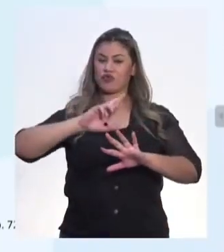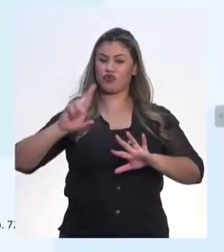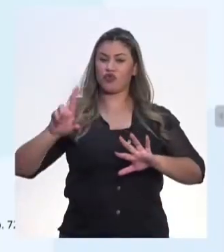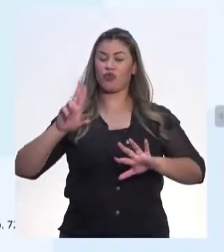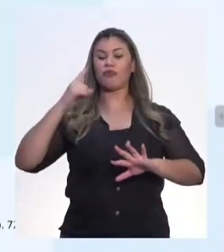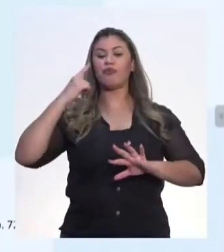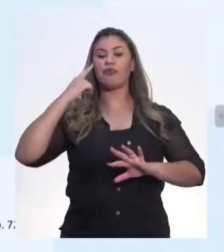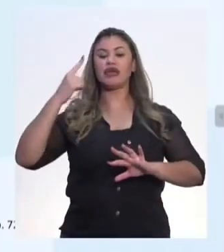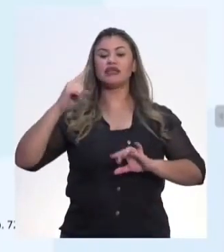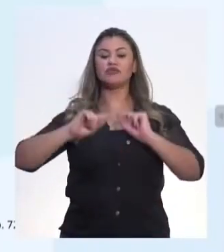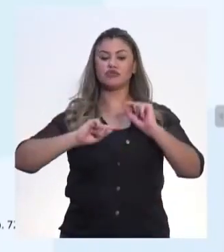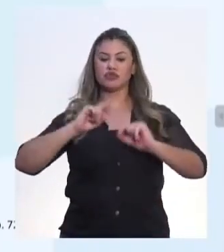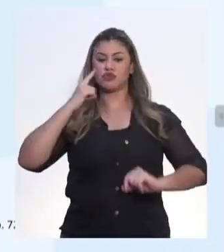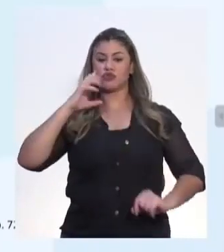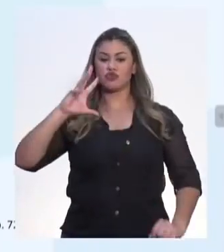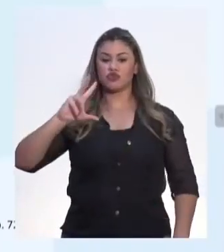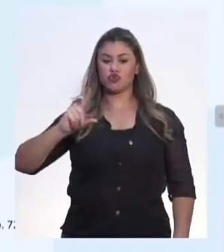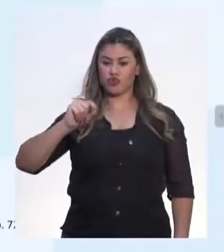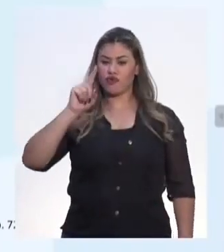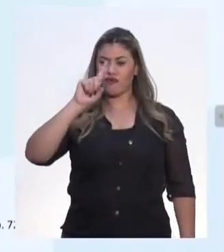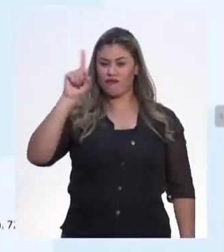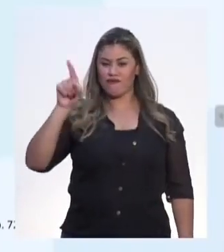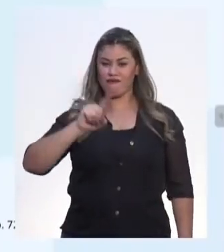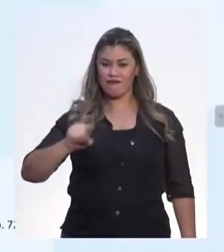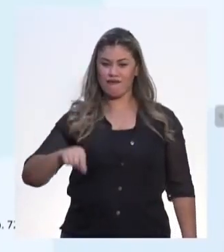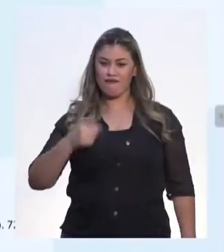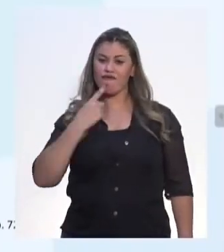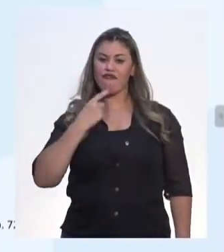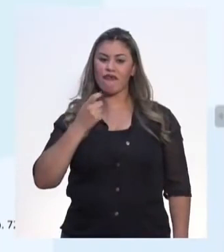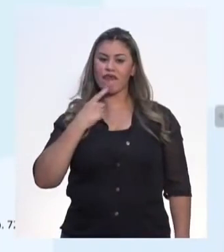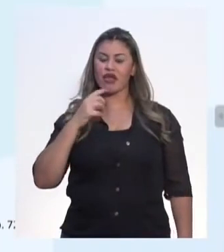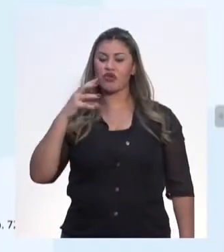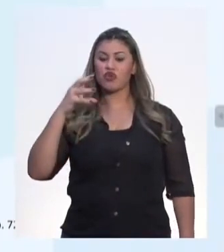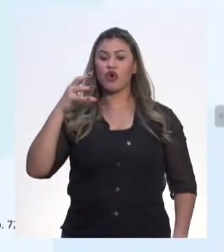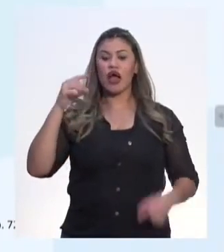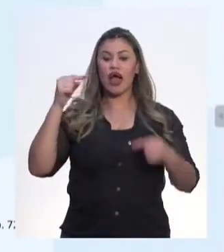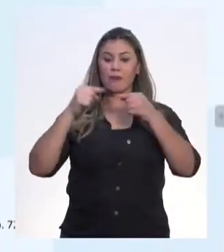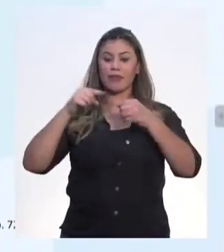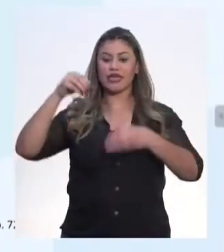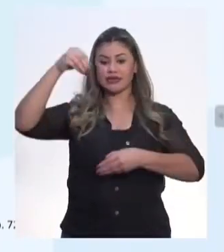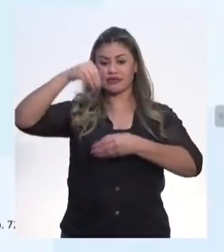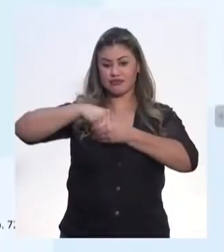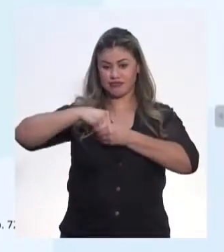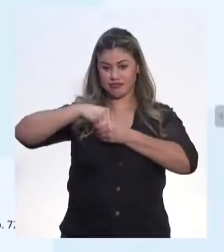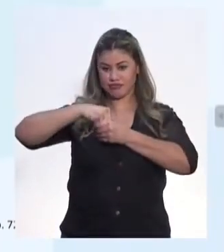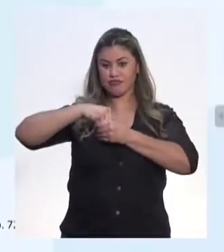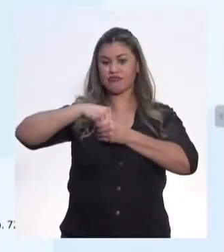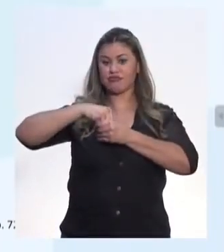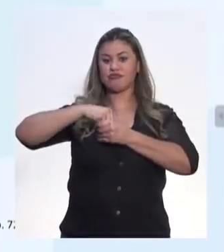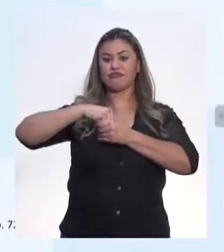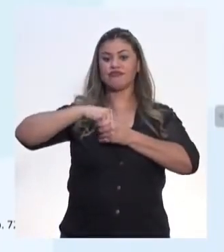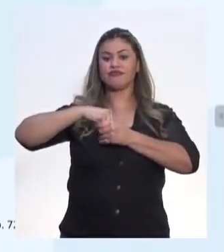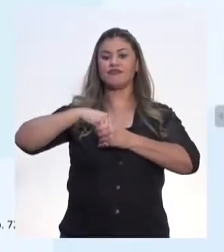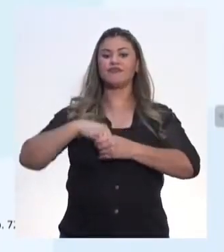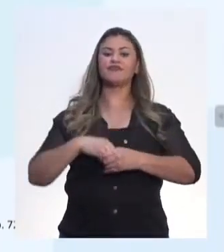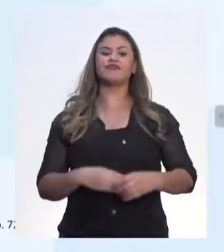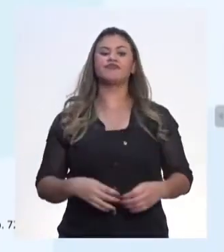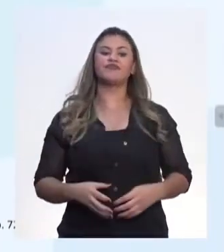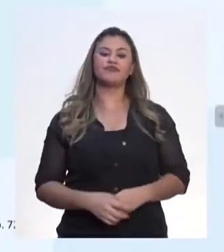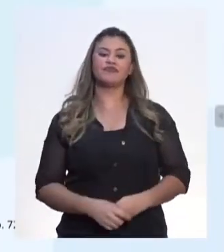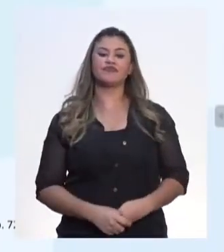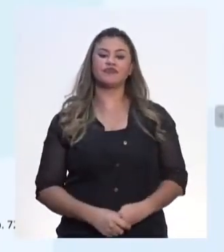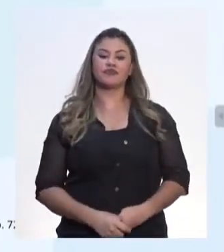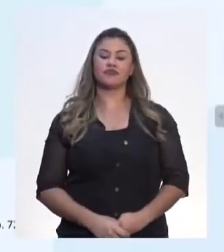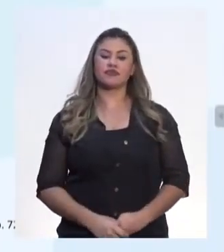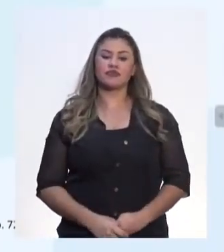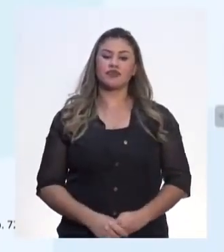ó, é interno. Tudo isso aqui é a parte interna das duas paralelas. Certo. Então,